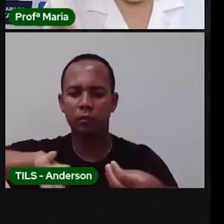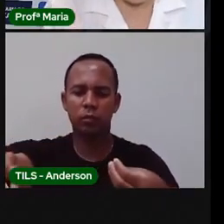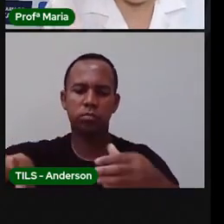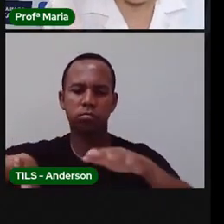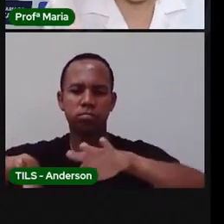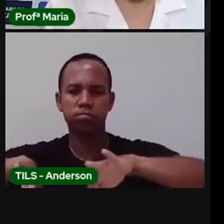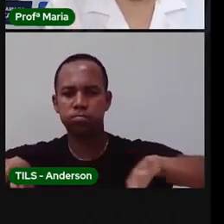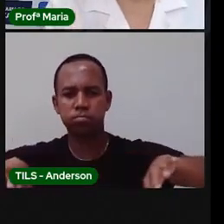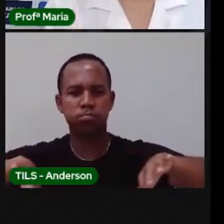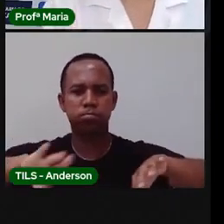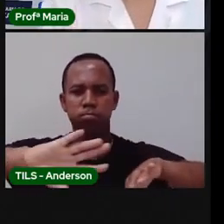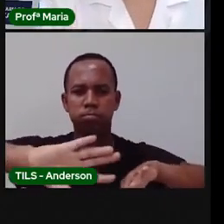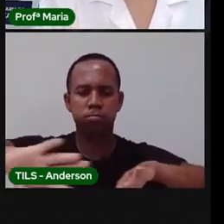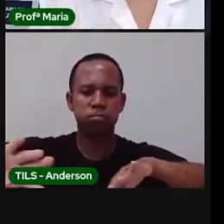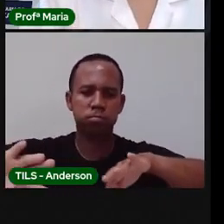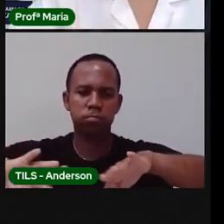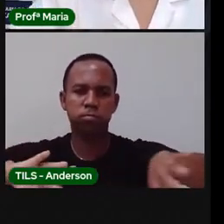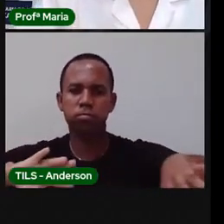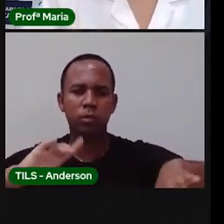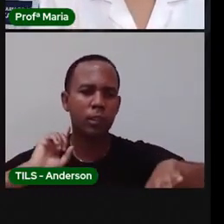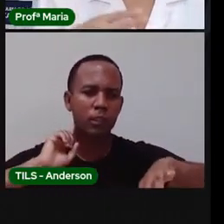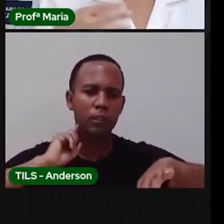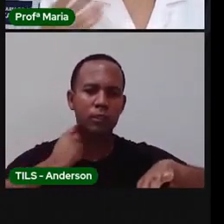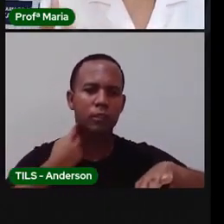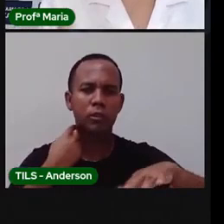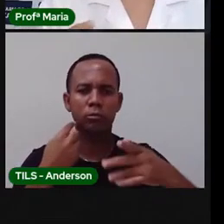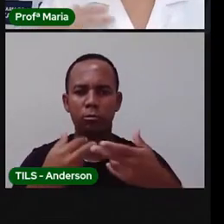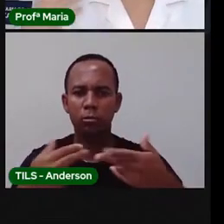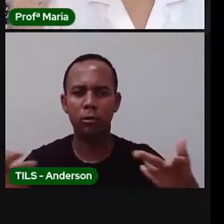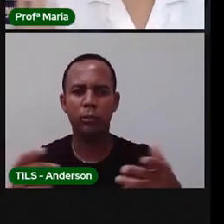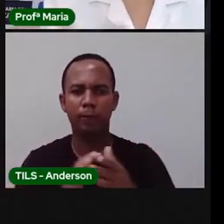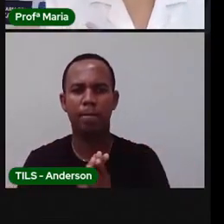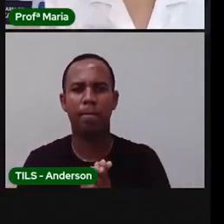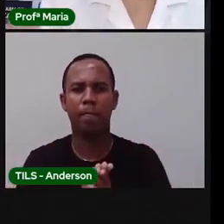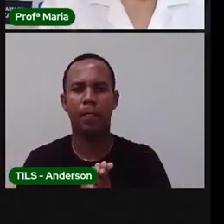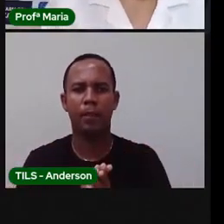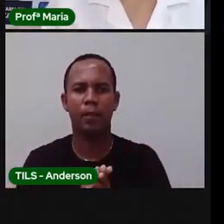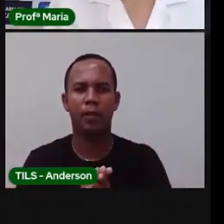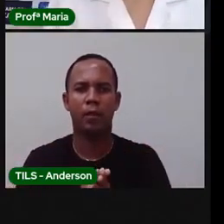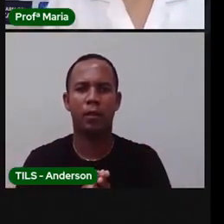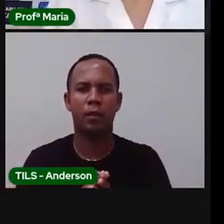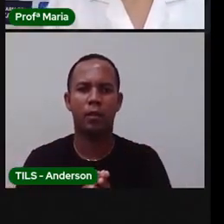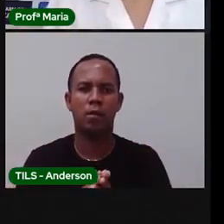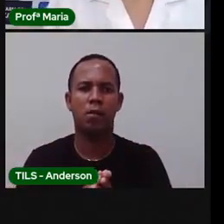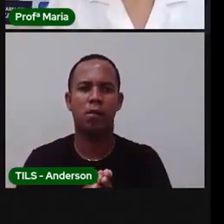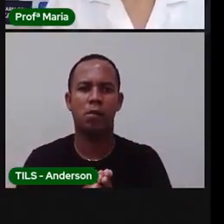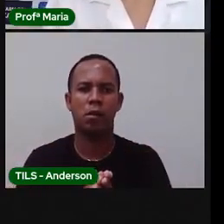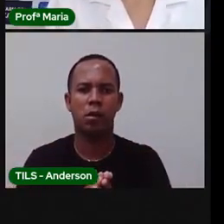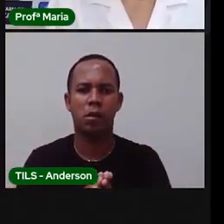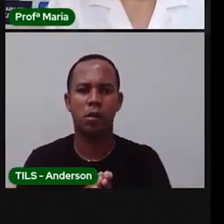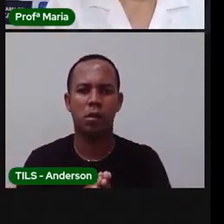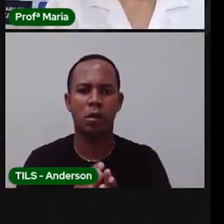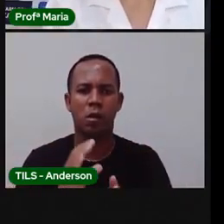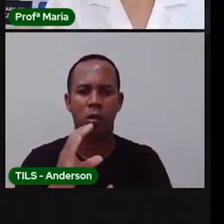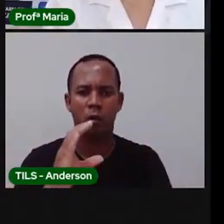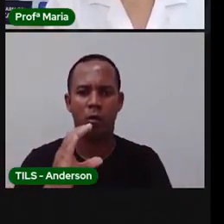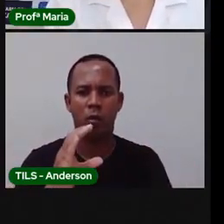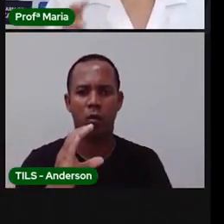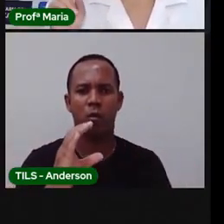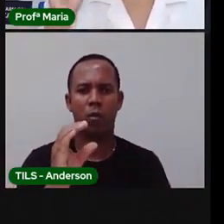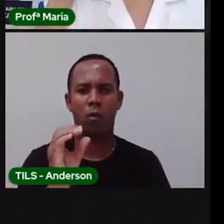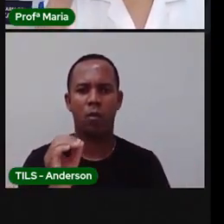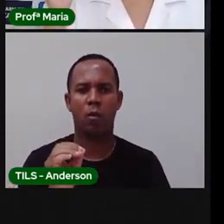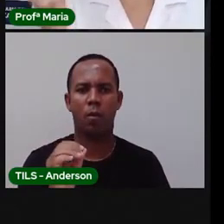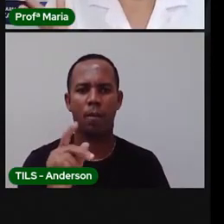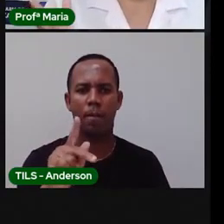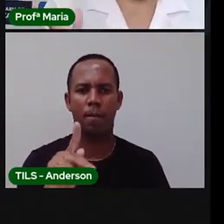é uma cooperativa, né? E aí, o que é uma cooperativa? São pessoas que trabalham de comum acordo, não existe